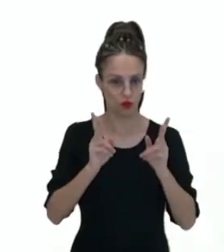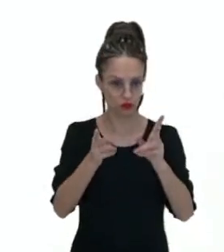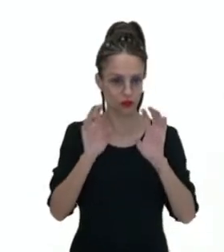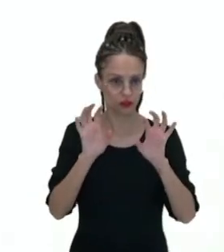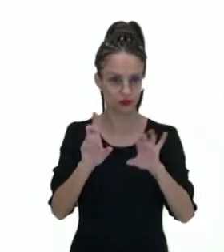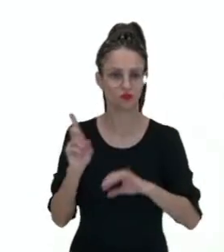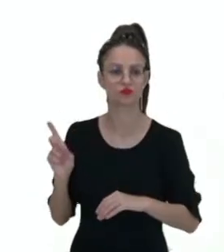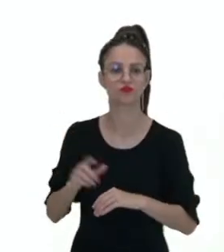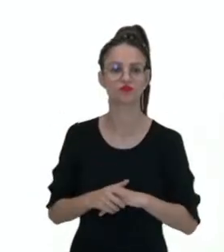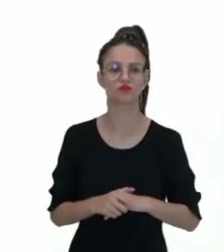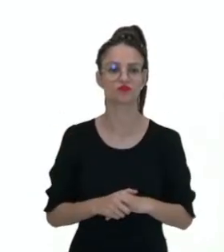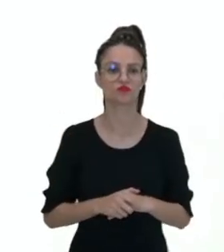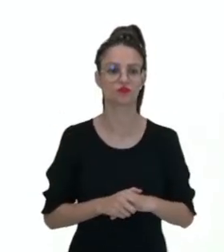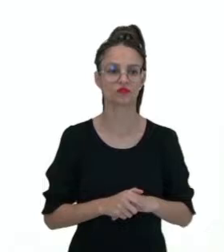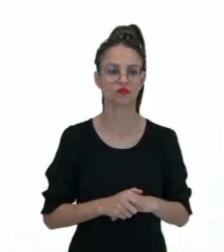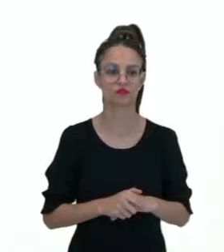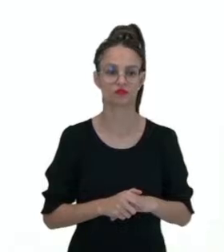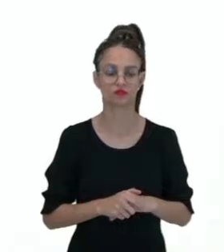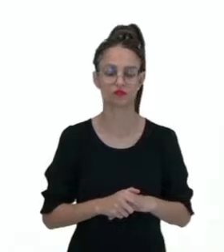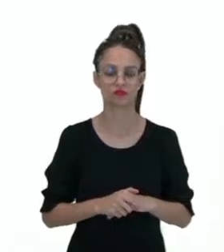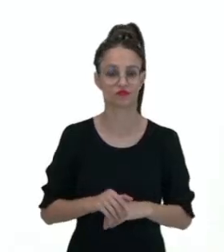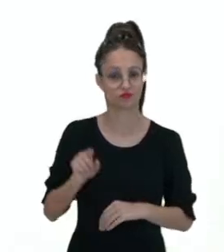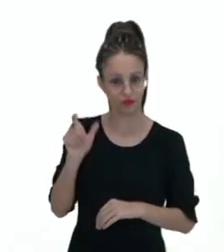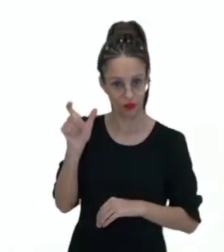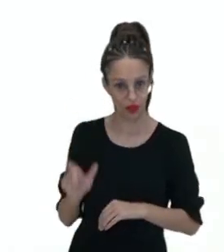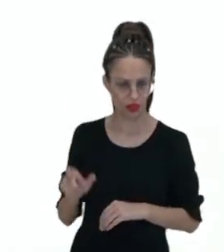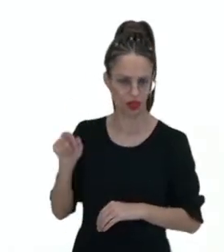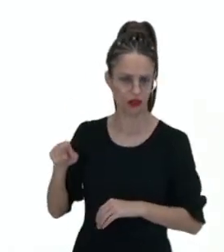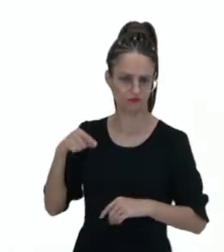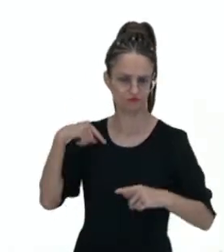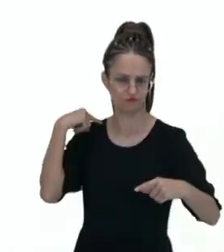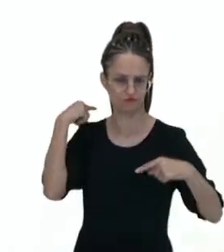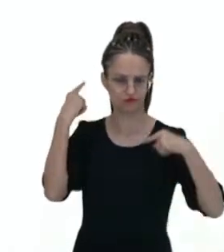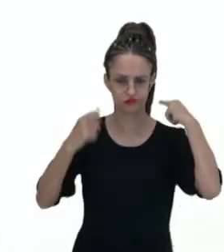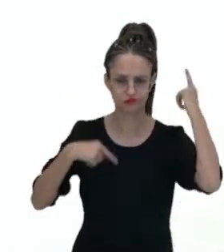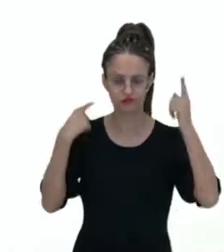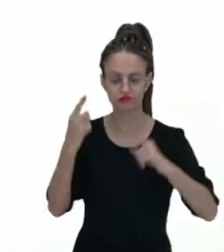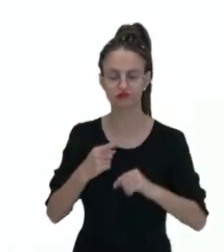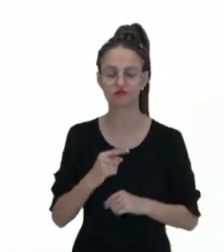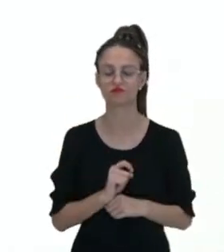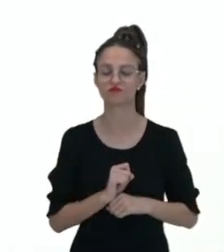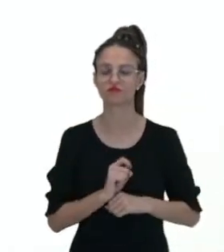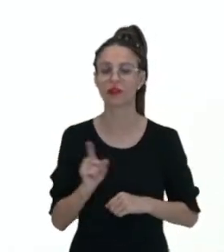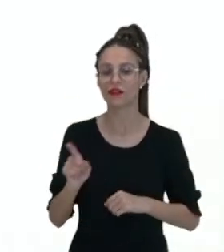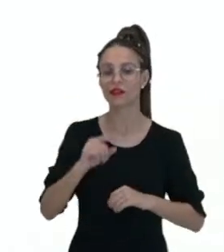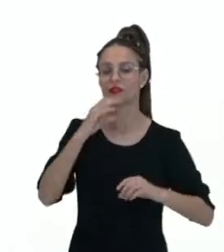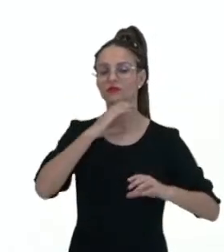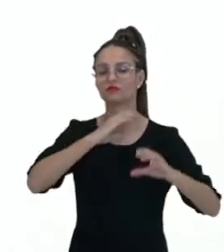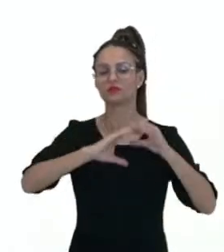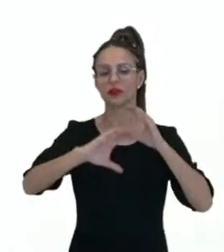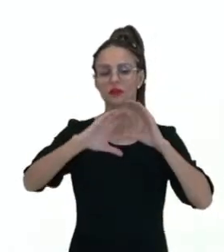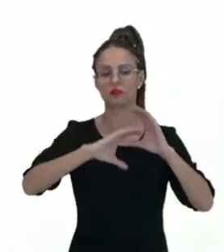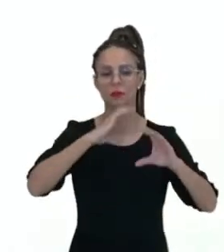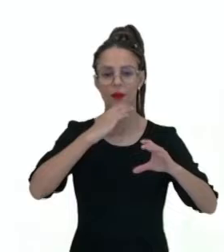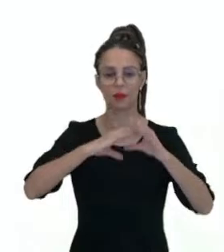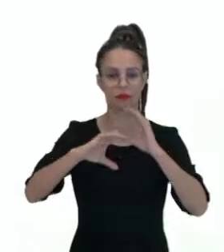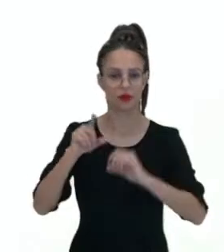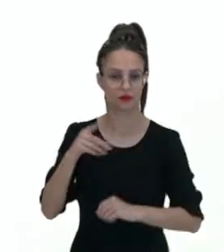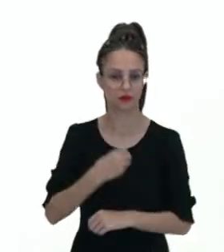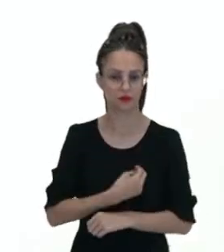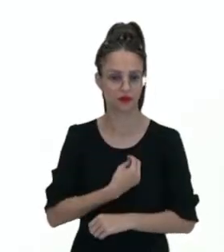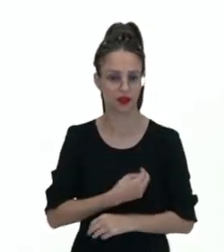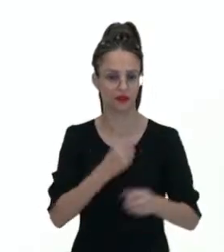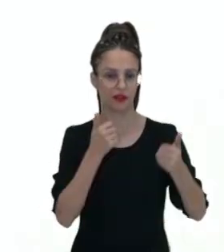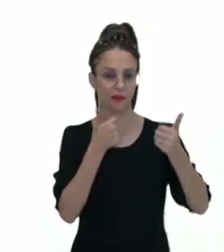maneira. E, no desvario seu, na torre pôs-se a cantar. Estava perto